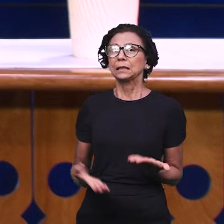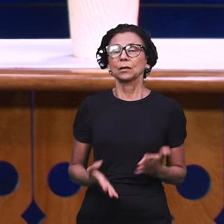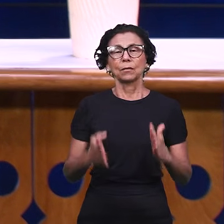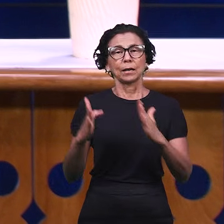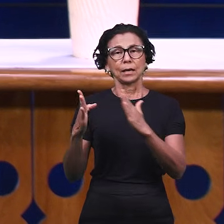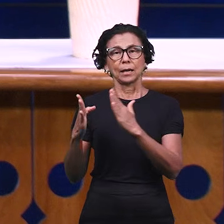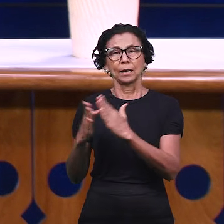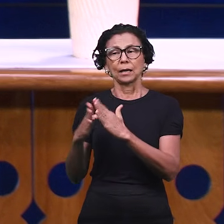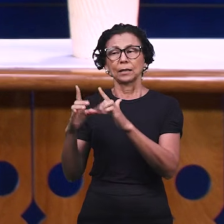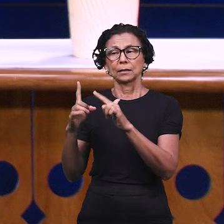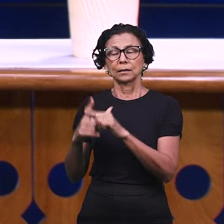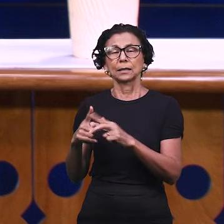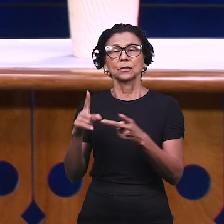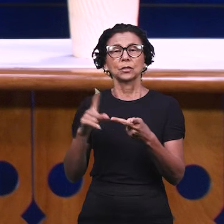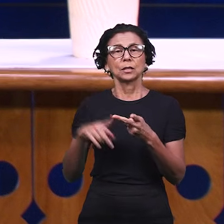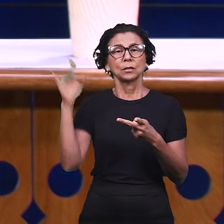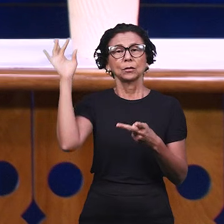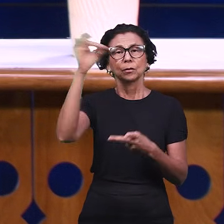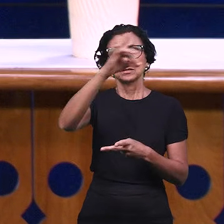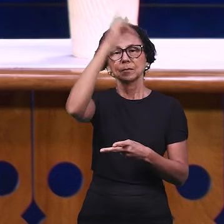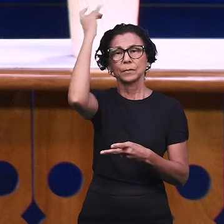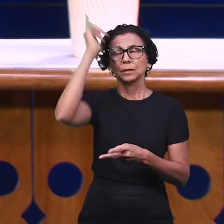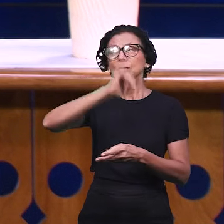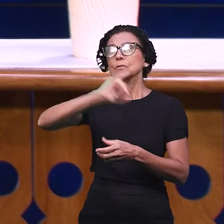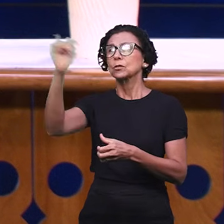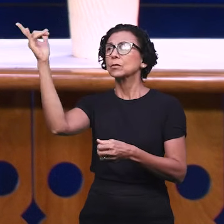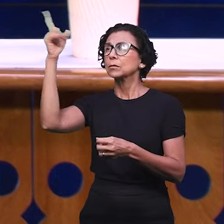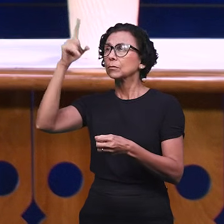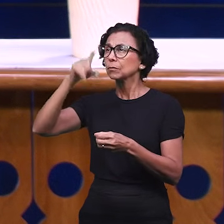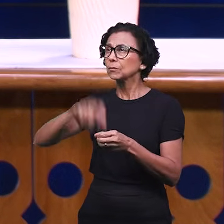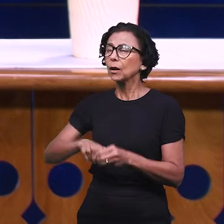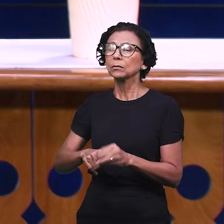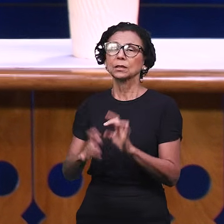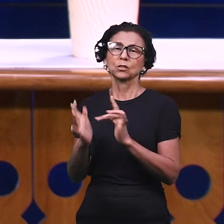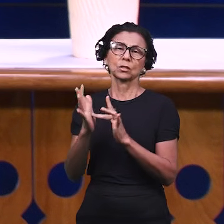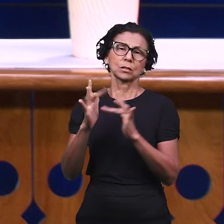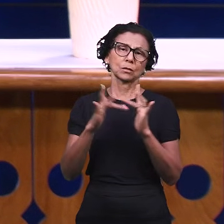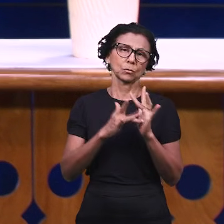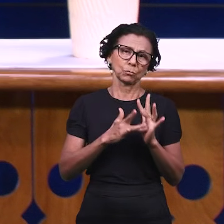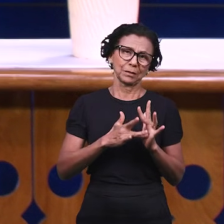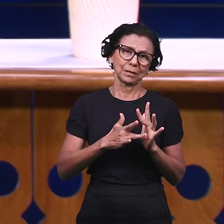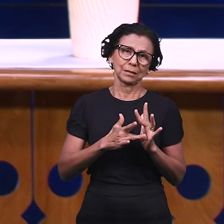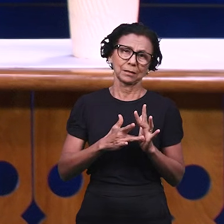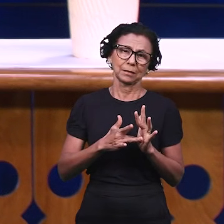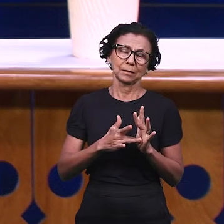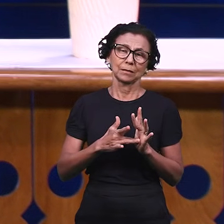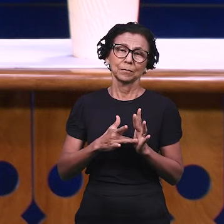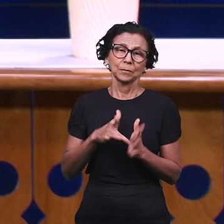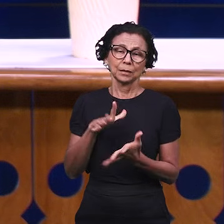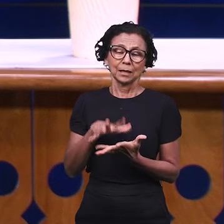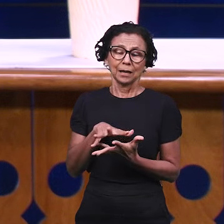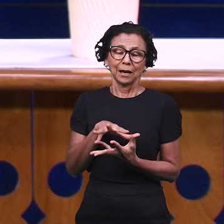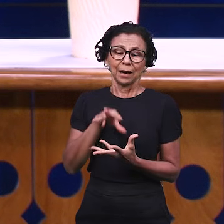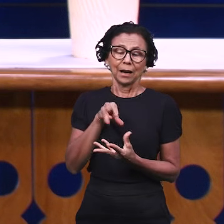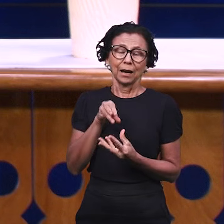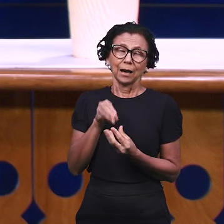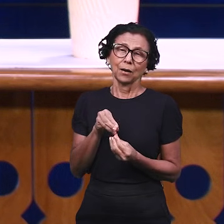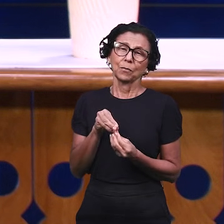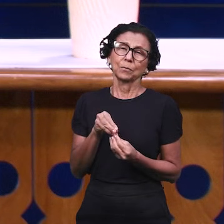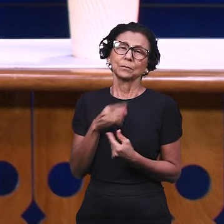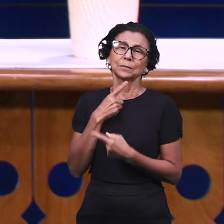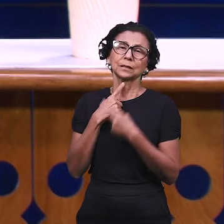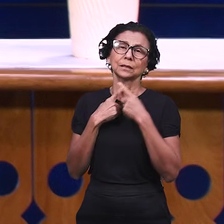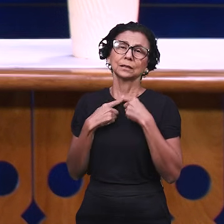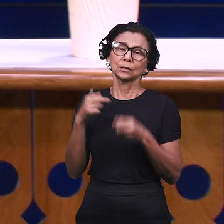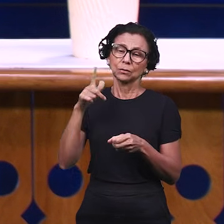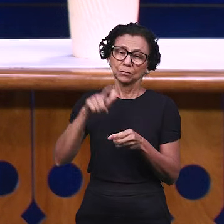ato declaratório, mas é um ato da alma. É um desejo da alma da igreja, da vinda